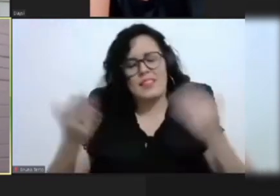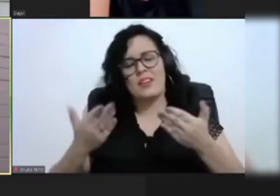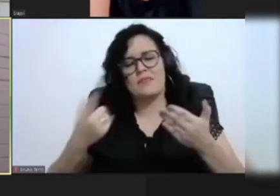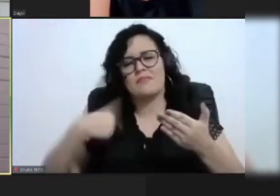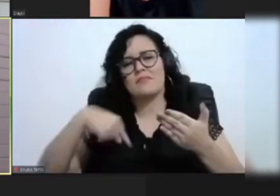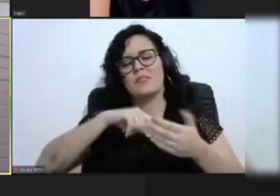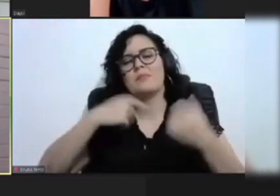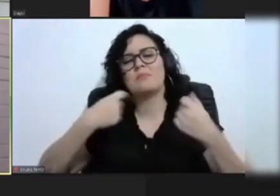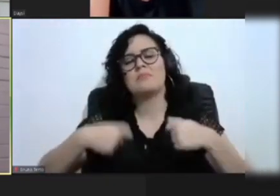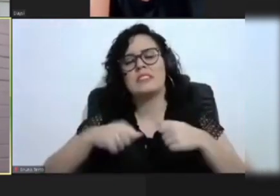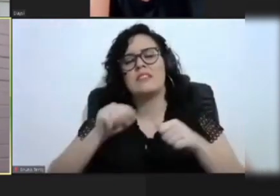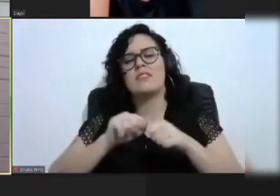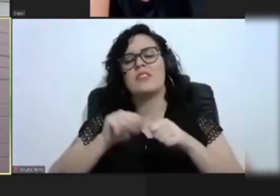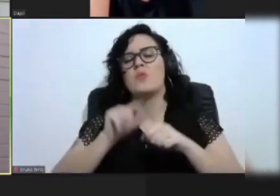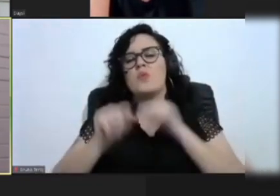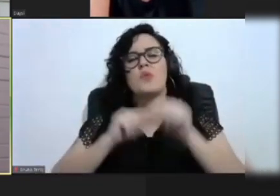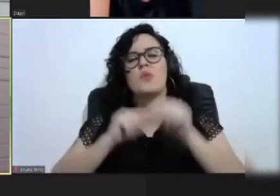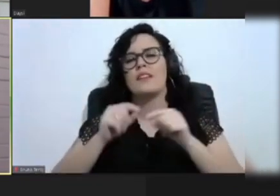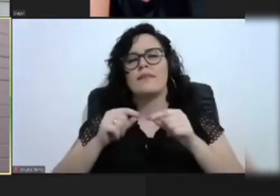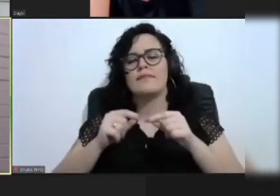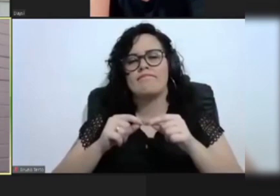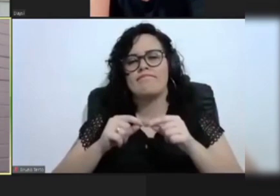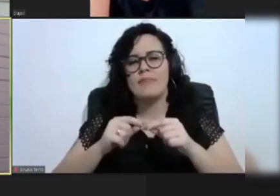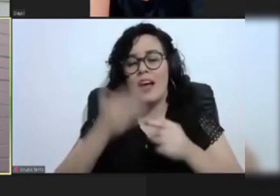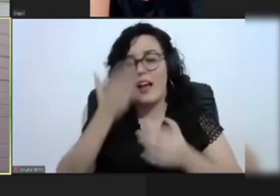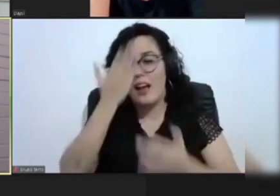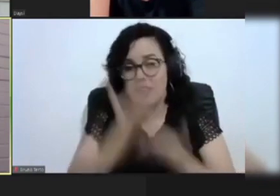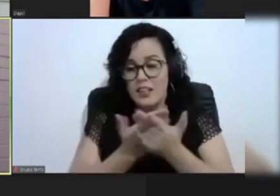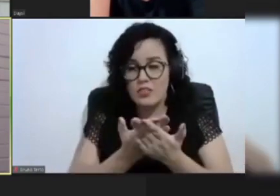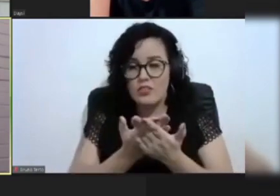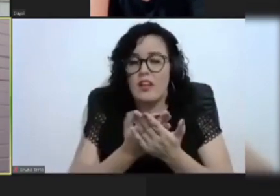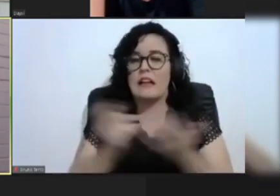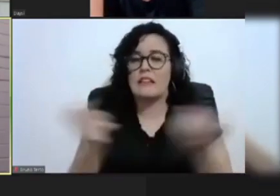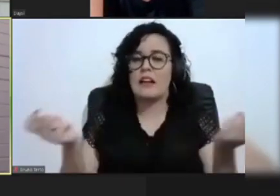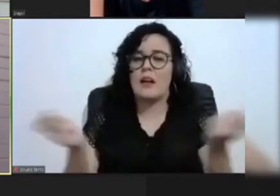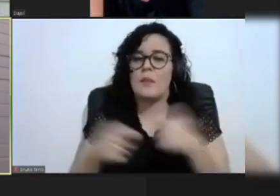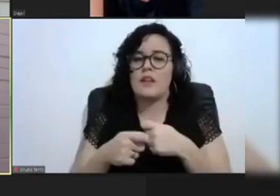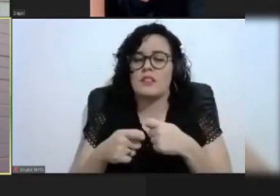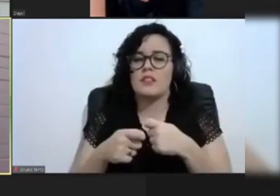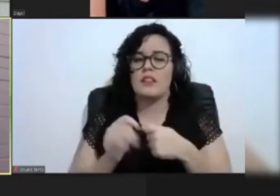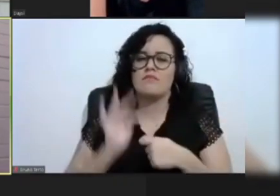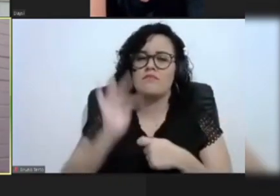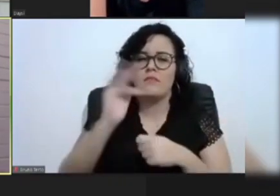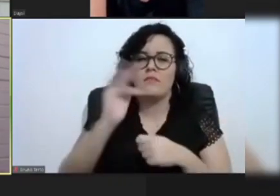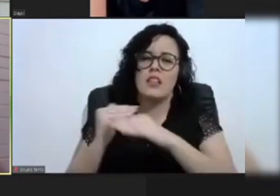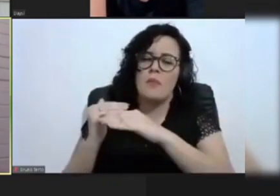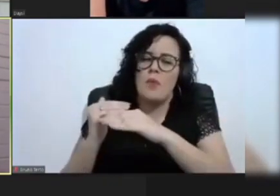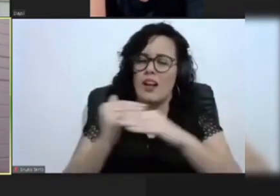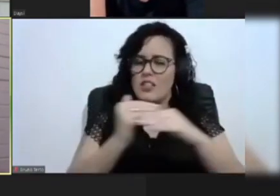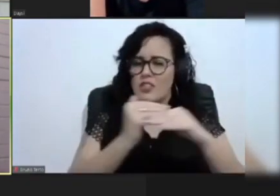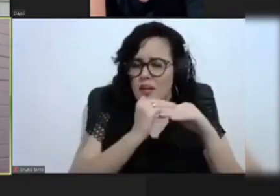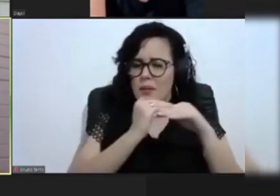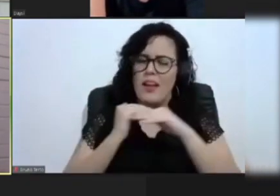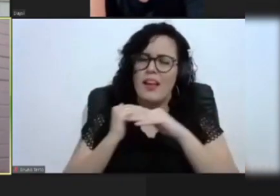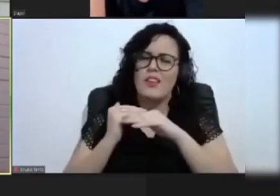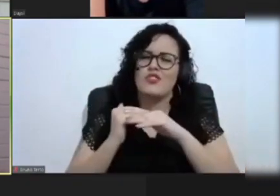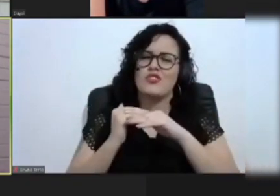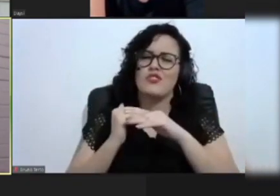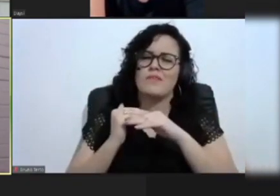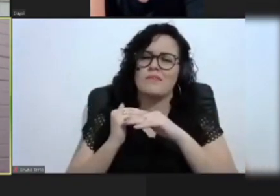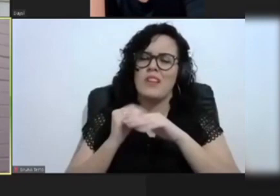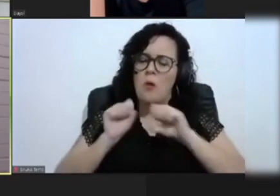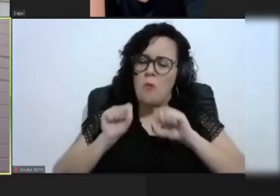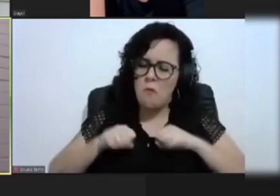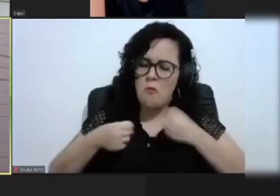é uma aposta em que a gente seja capaz de, democraticamente, né, com uma conjunção de